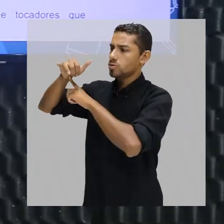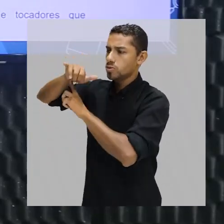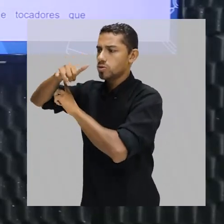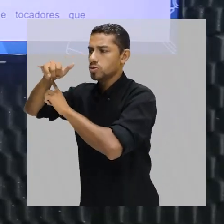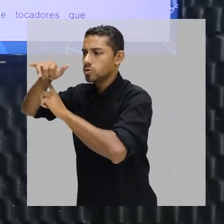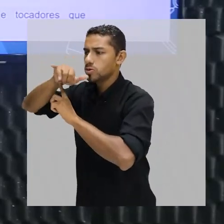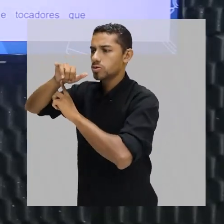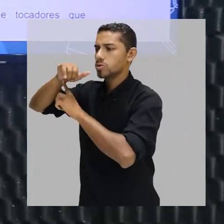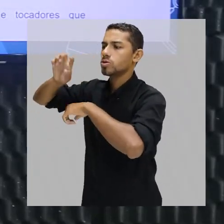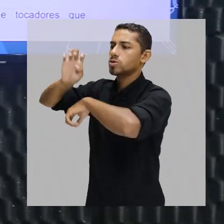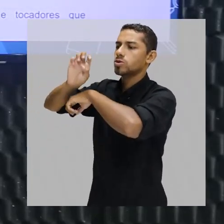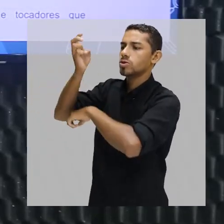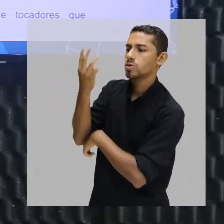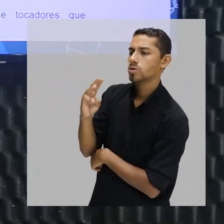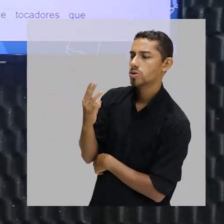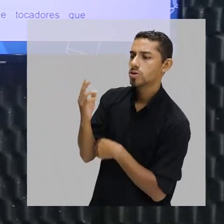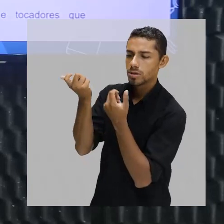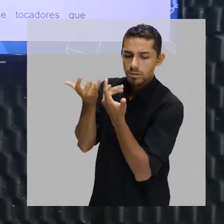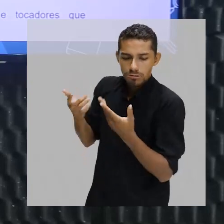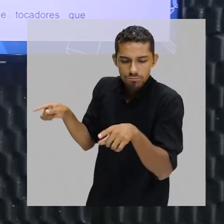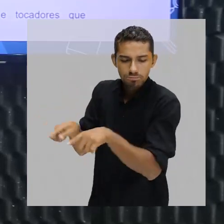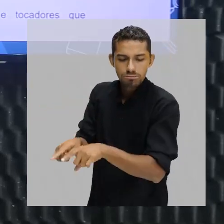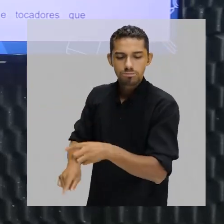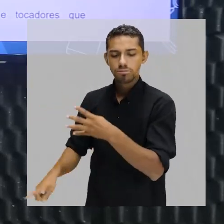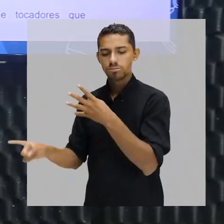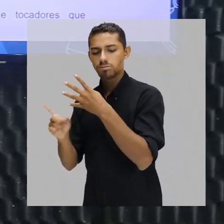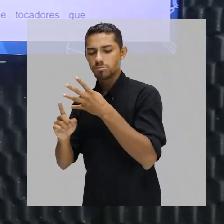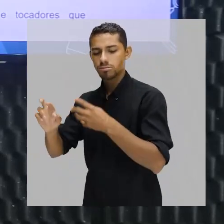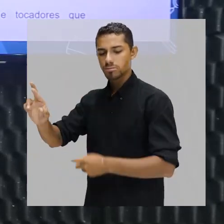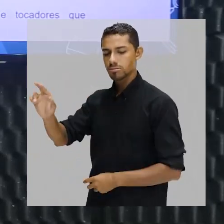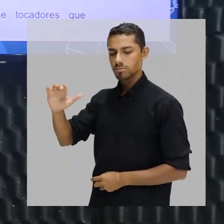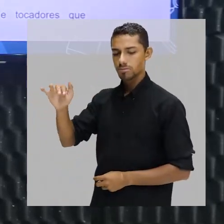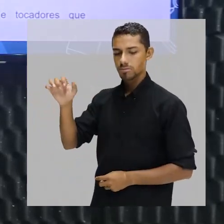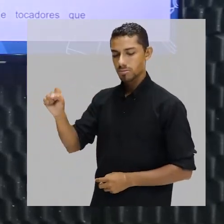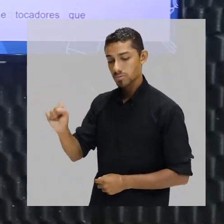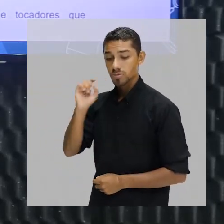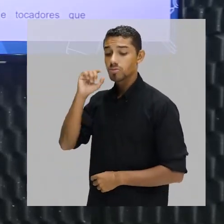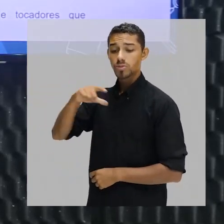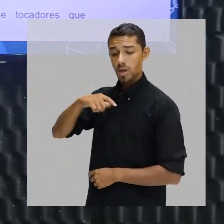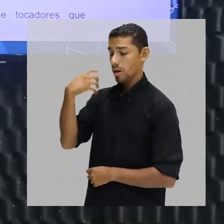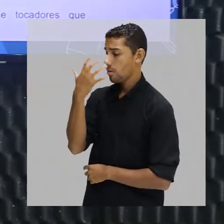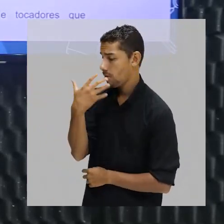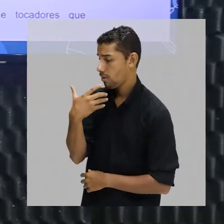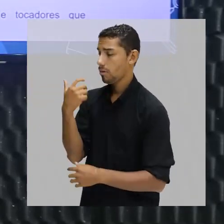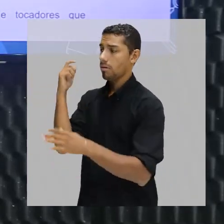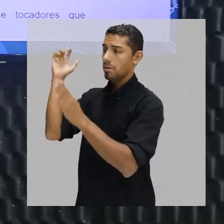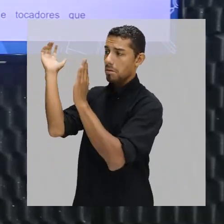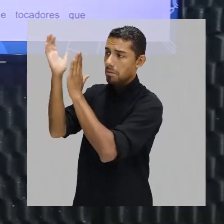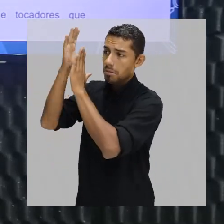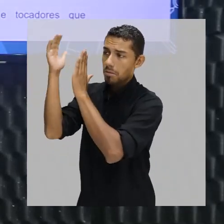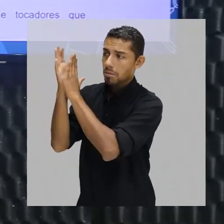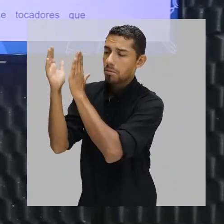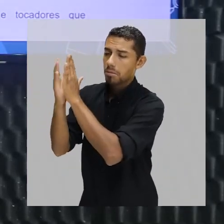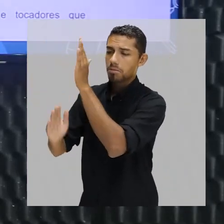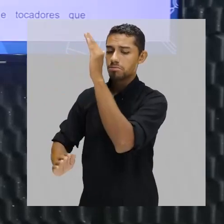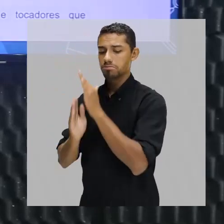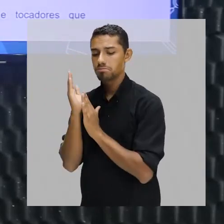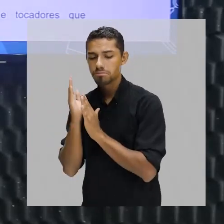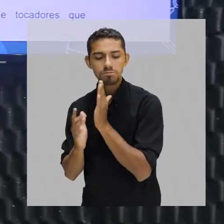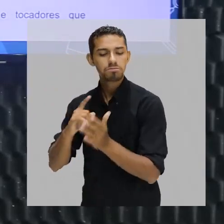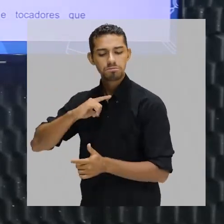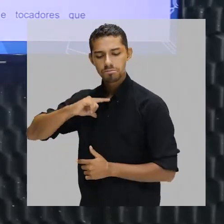foguedo. Ranchos ou ternos tem cantores, tocadores e apresentam a dança. Aqui no estado do Maranhão, principalmente na região da